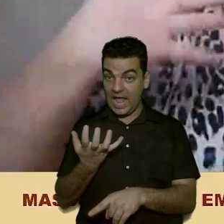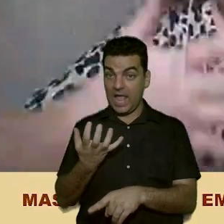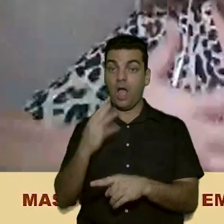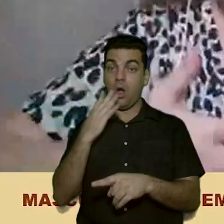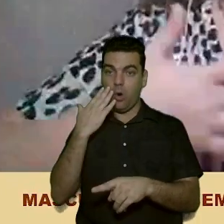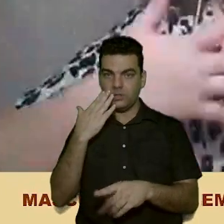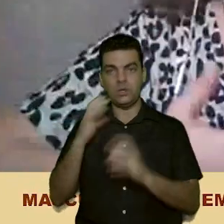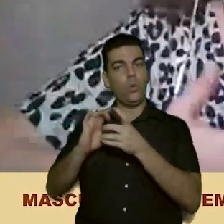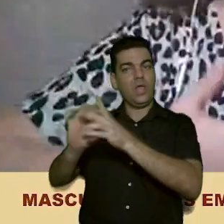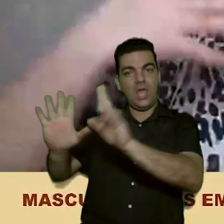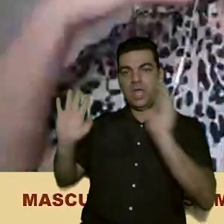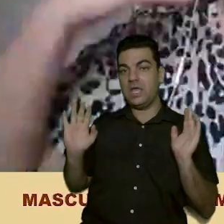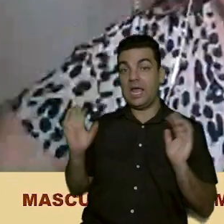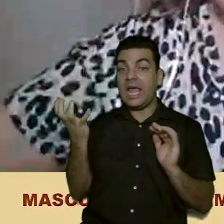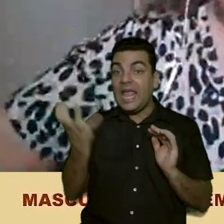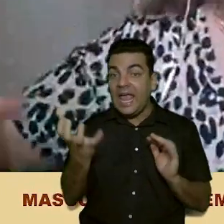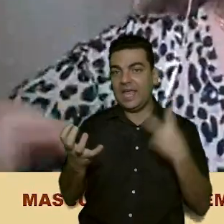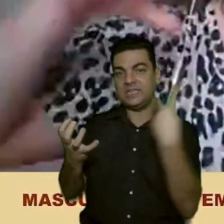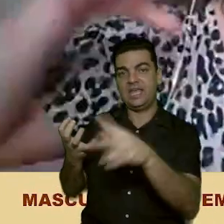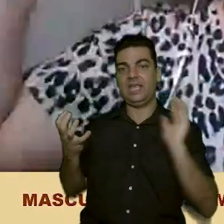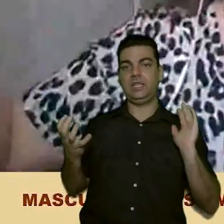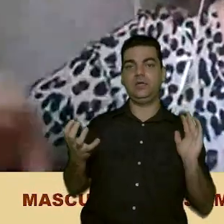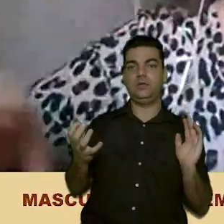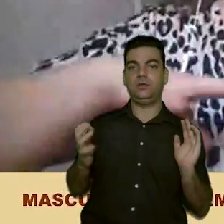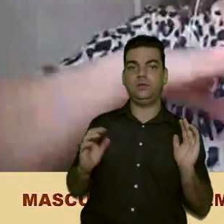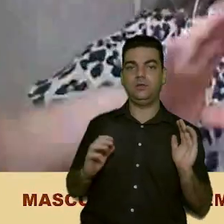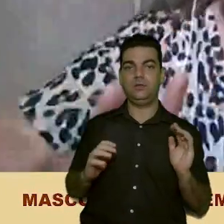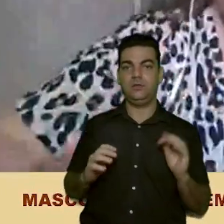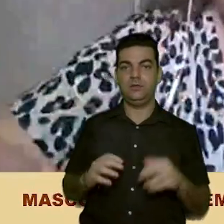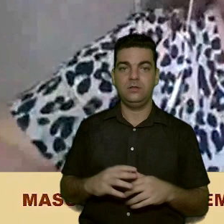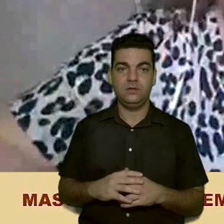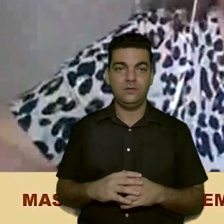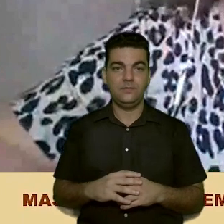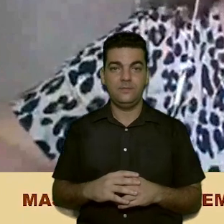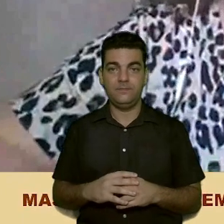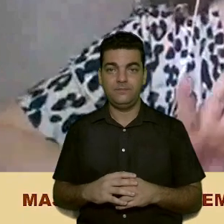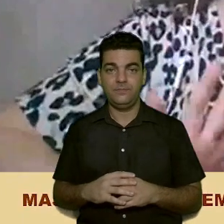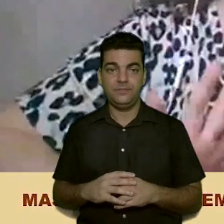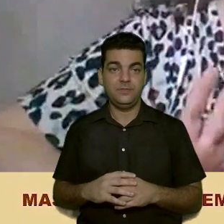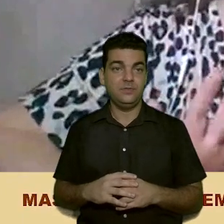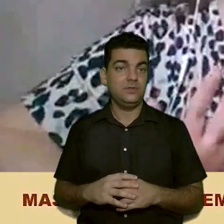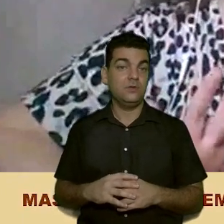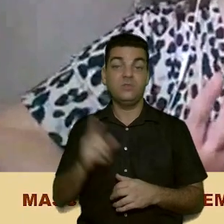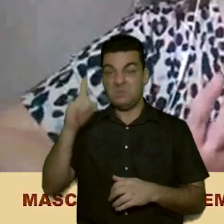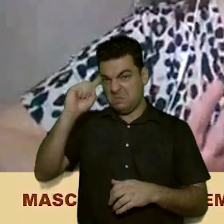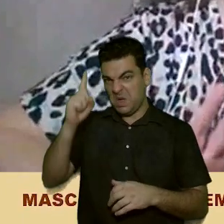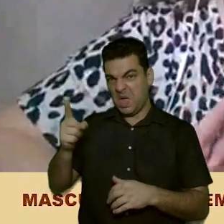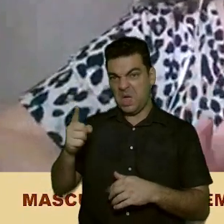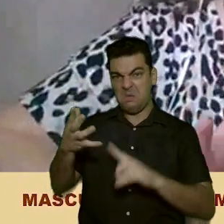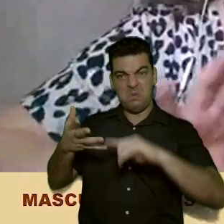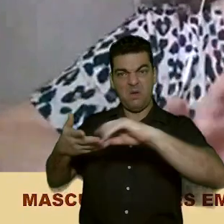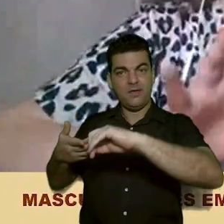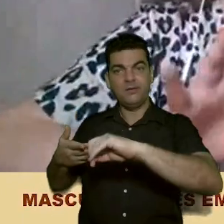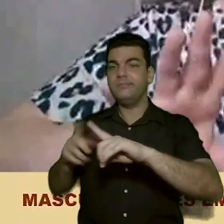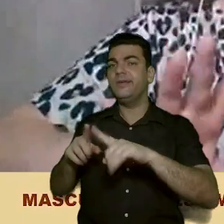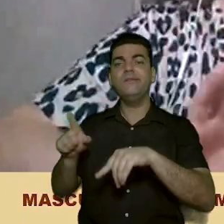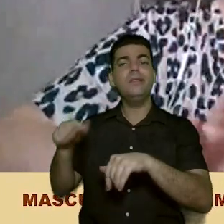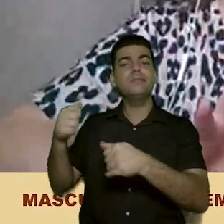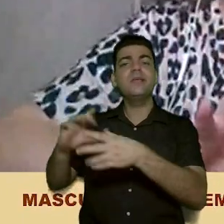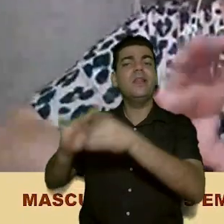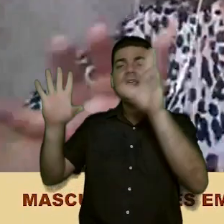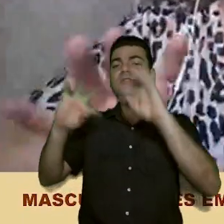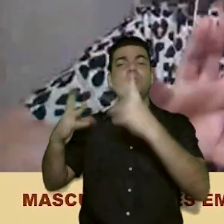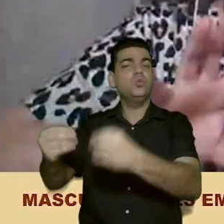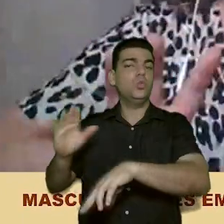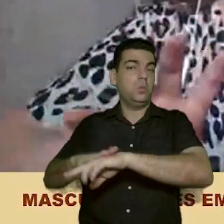aí, se a sua filha quer tudo da princesa, vestir rosa, deixa ela também. Não tem problema, né? Ninguém está aqui para dizer o que a